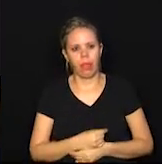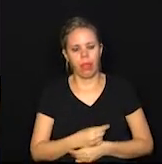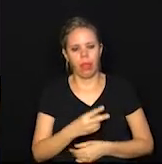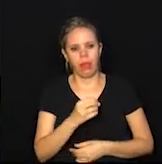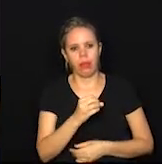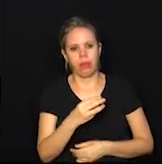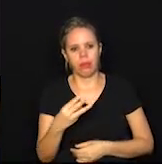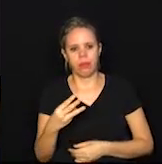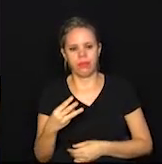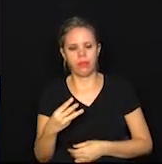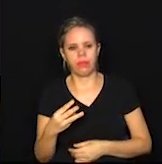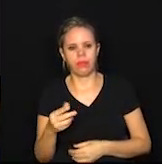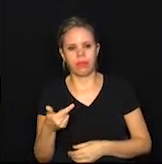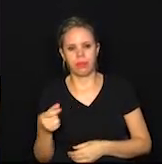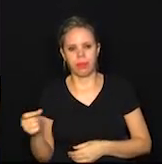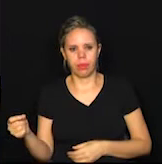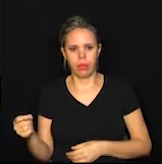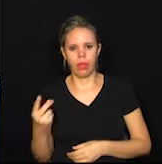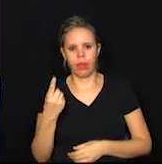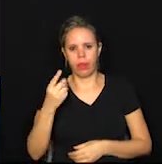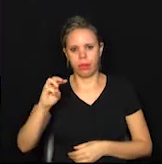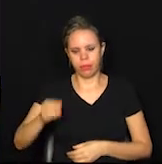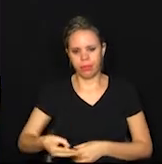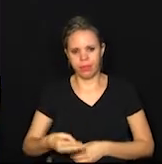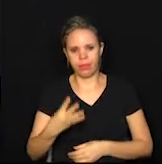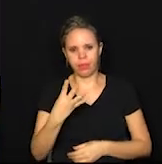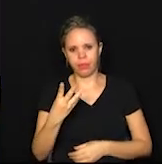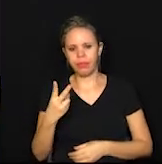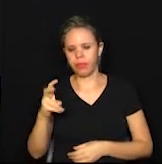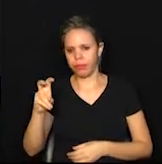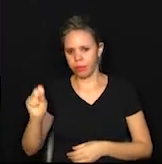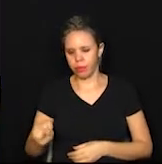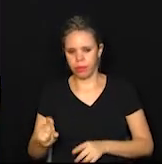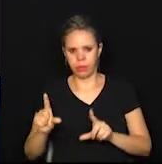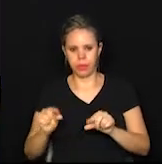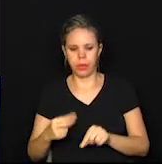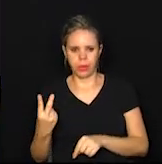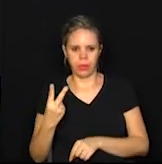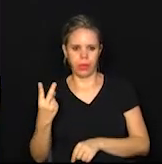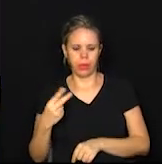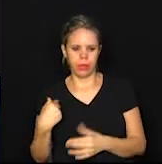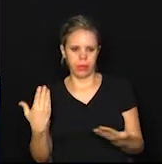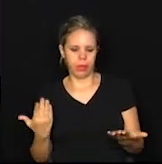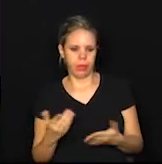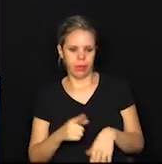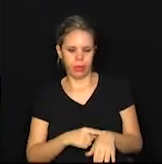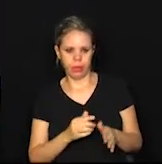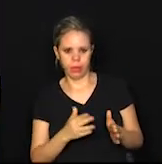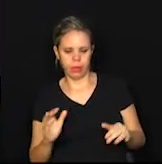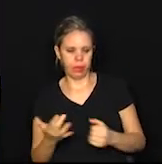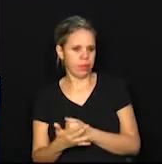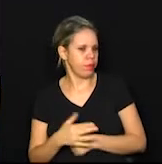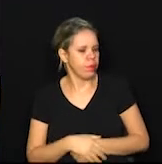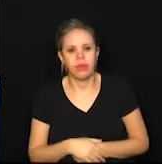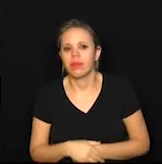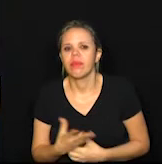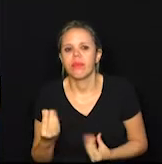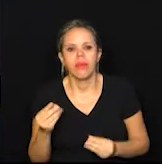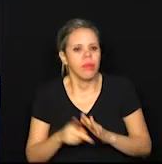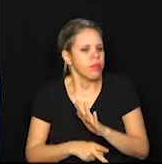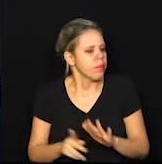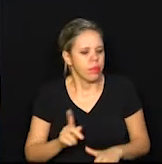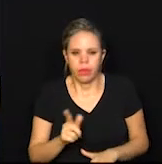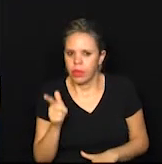pleiteando R$1.458.000, está até abaixo do valor, mesmo porque a gente está num momento de pandemia, então muitos projetos a gente